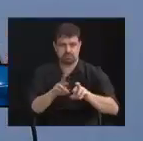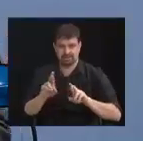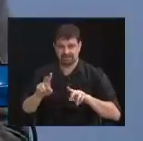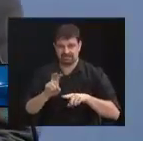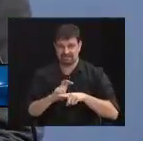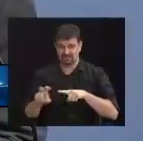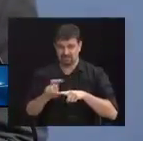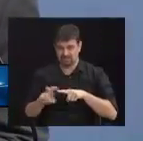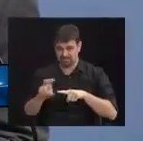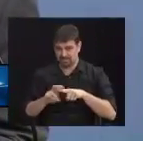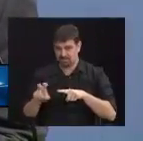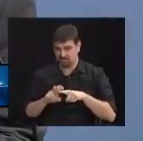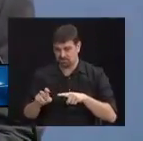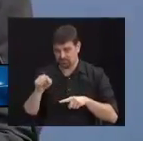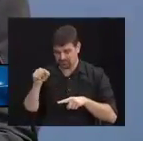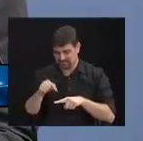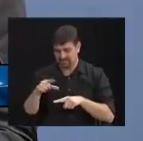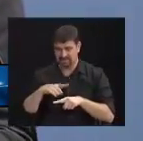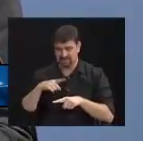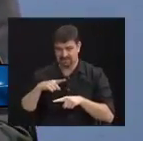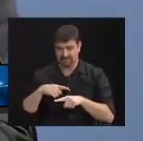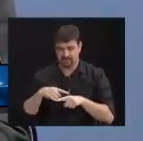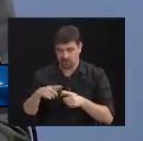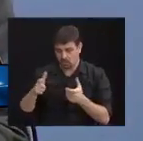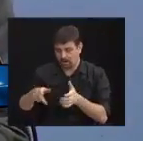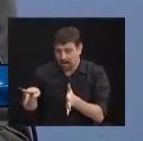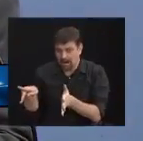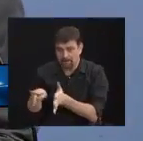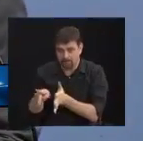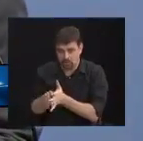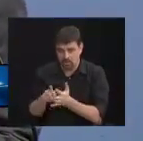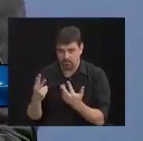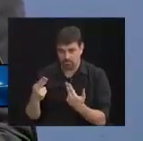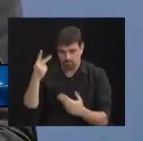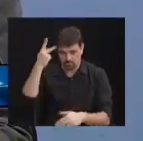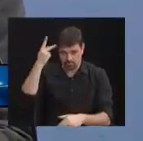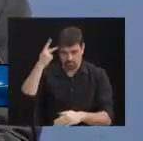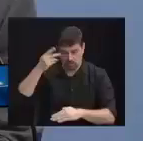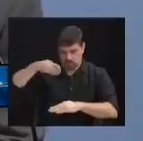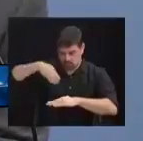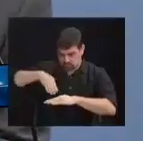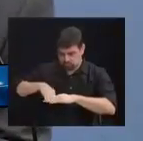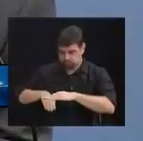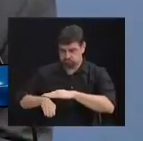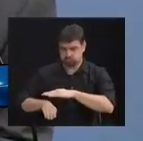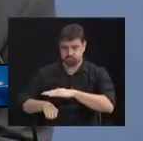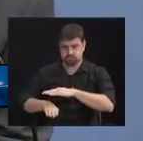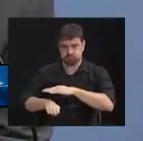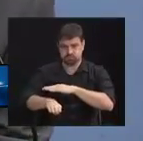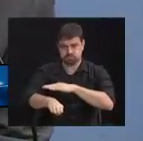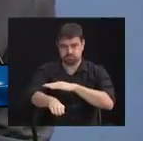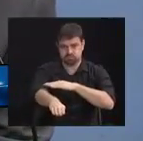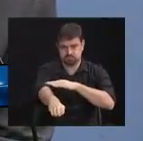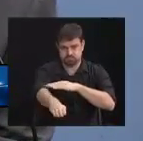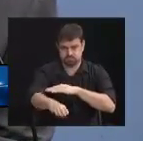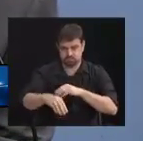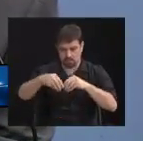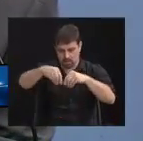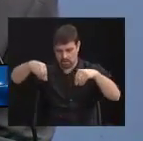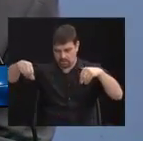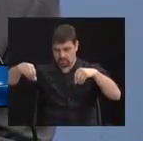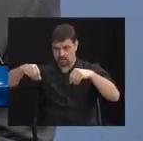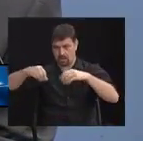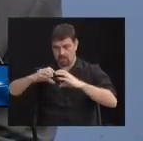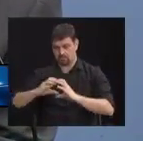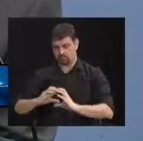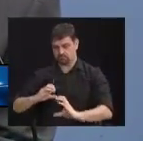Campinas. Enquanto o metrô ele vai ter espaço próprio, como em São Paulo, ou subterrâneo, e nós somos aqui na cidade de Campinas, vereador Tourinho, nós